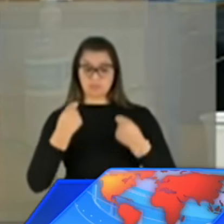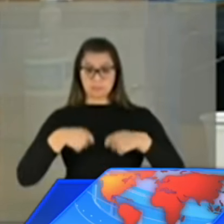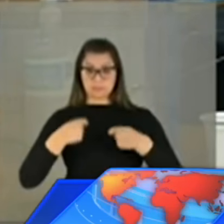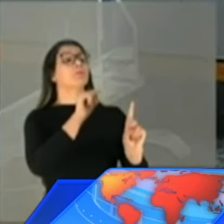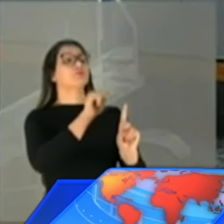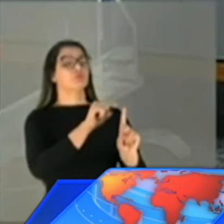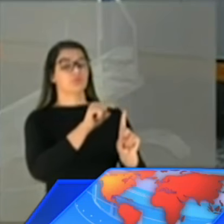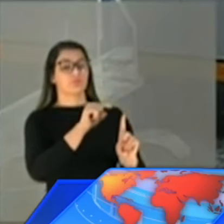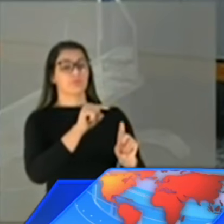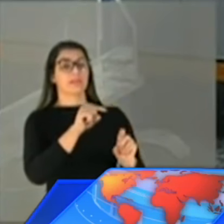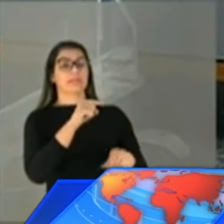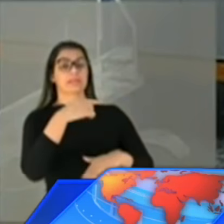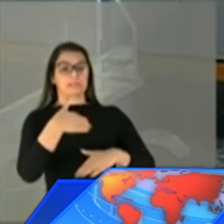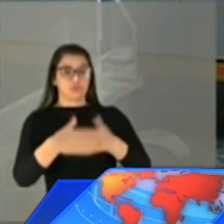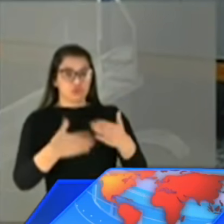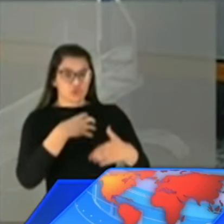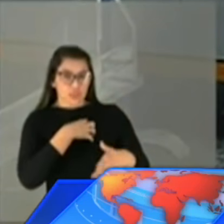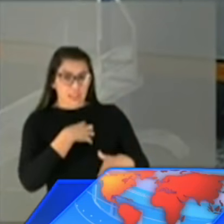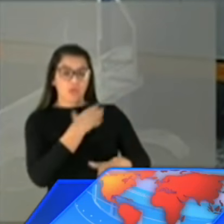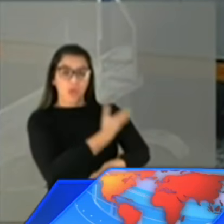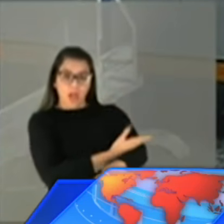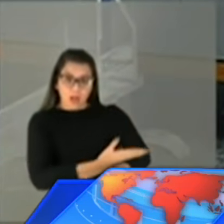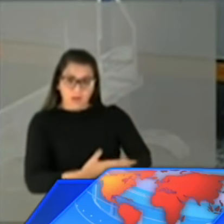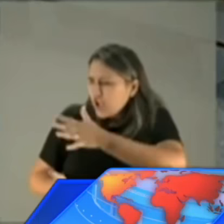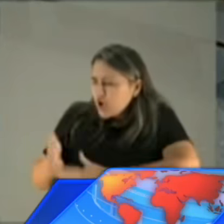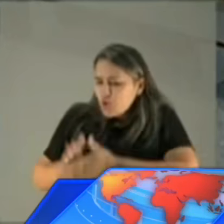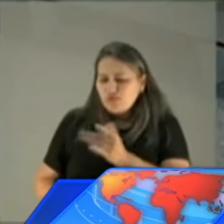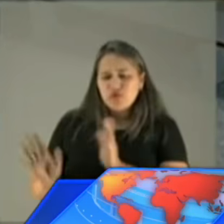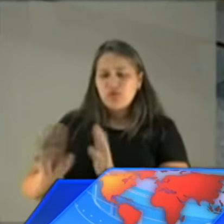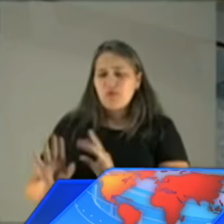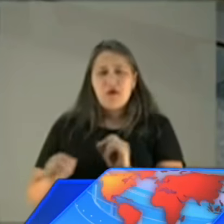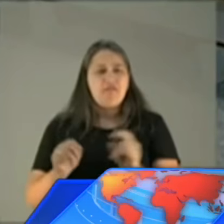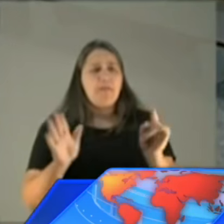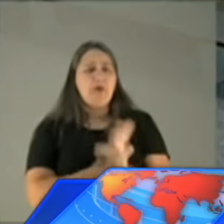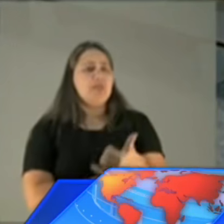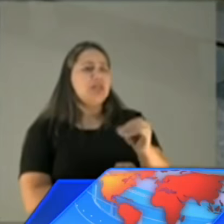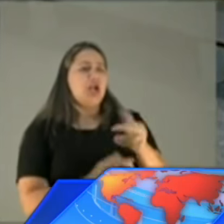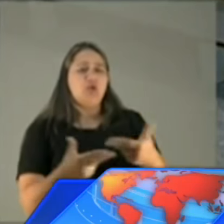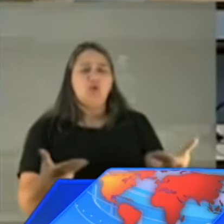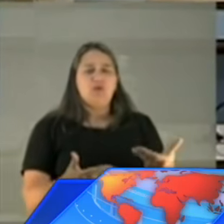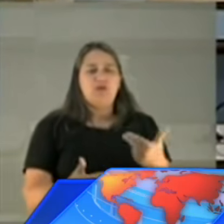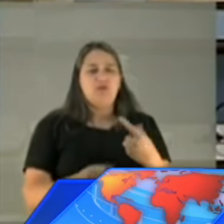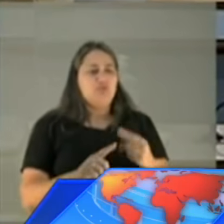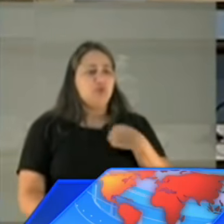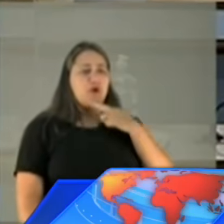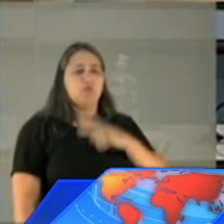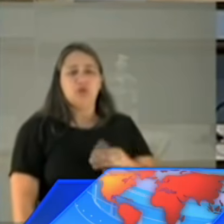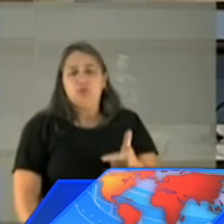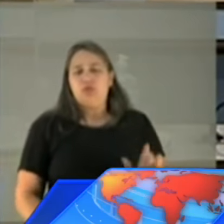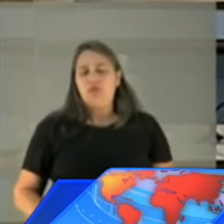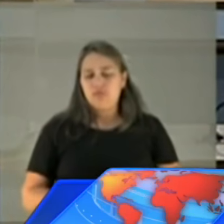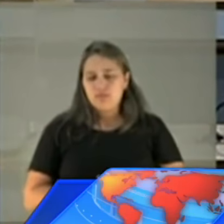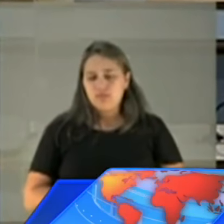contrato polêmico. O senador Randolfo Rodrigues pediu que o documento fosse compartilhado com a CPI, já que apenas o líder do governo tinha acesso.